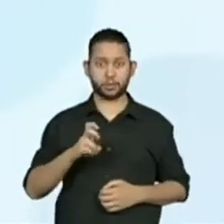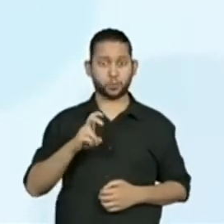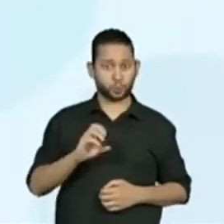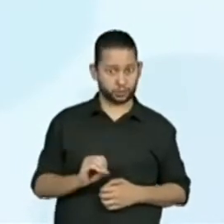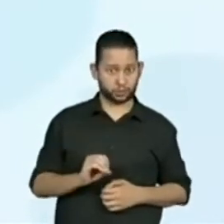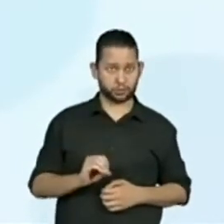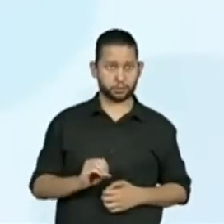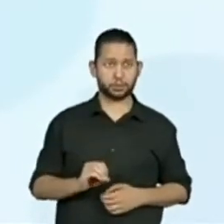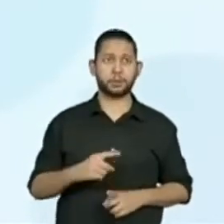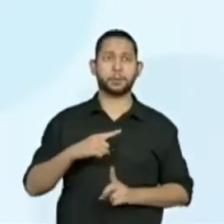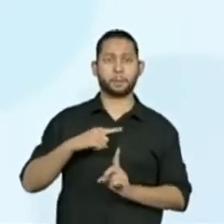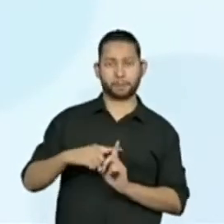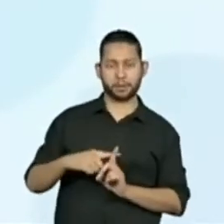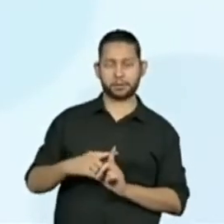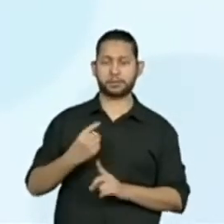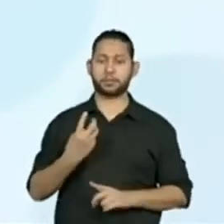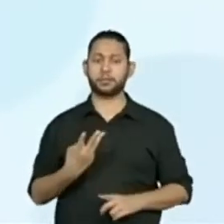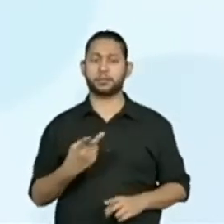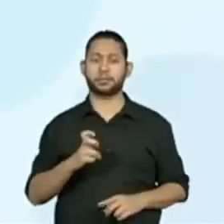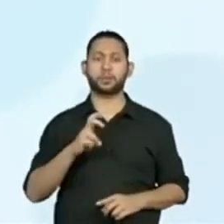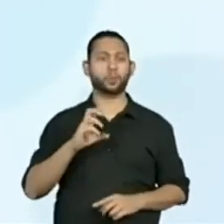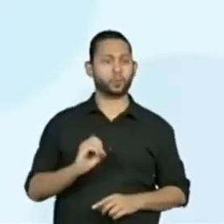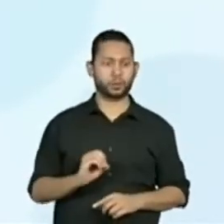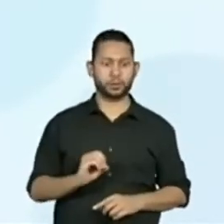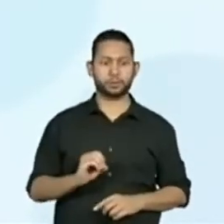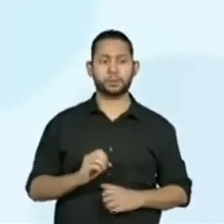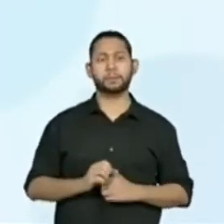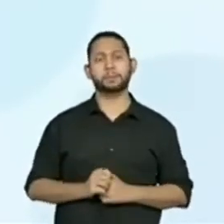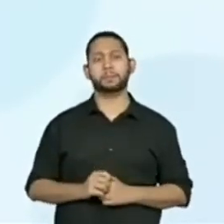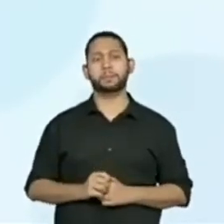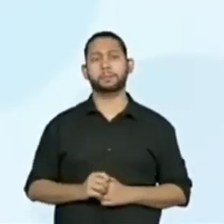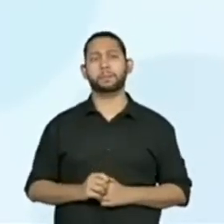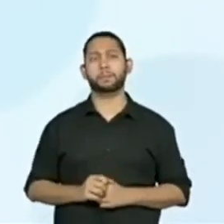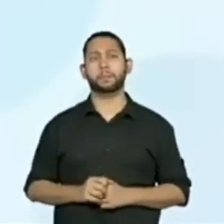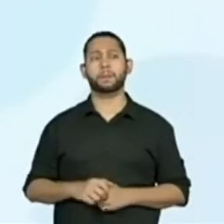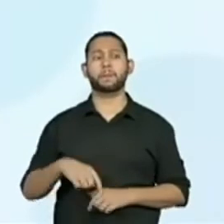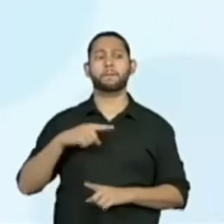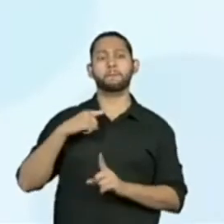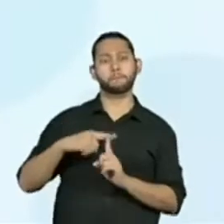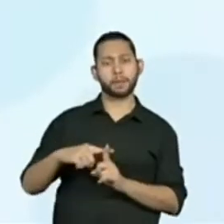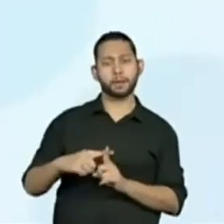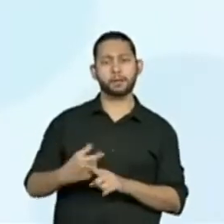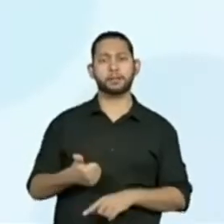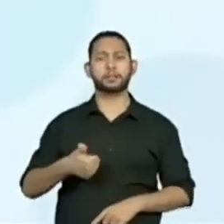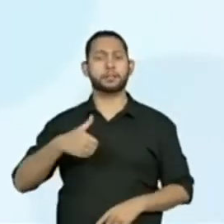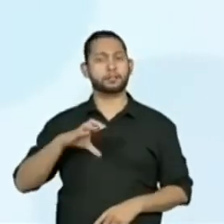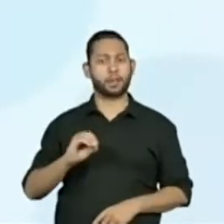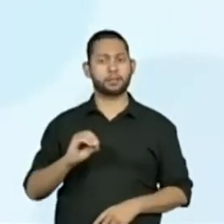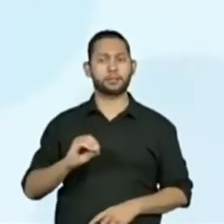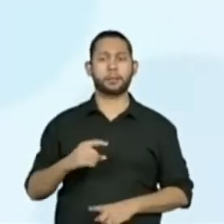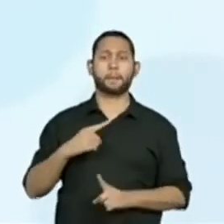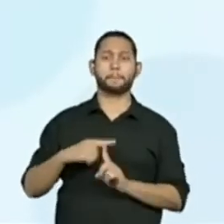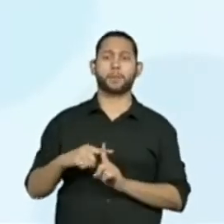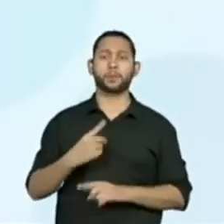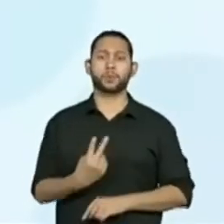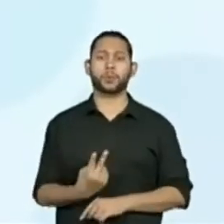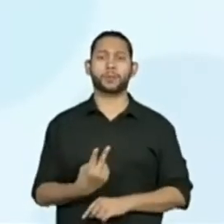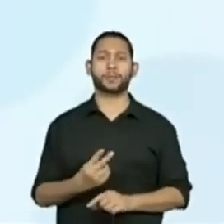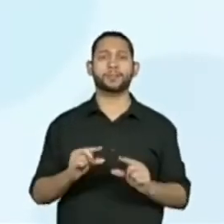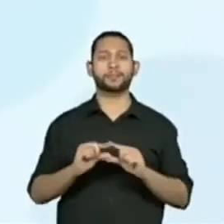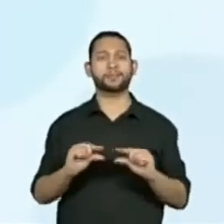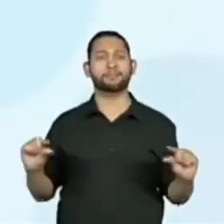350 mais 350 mais 10 mais